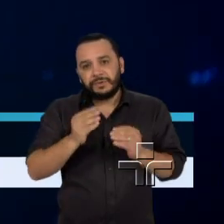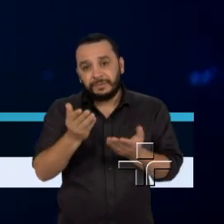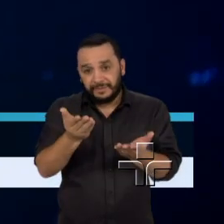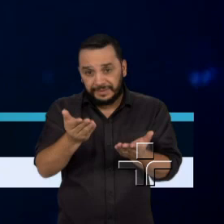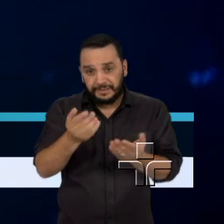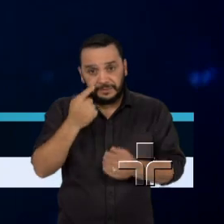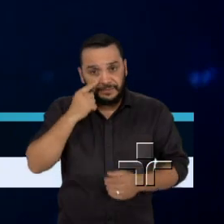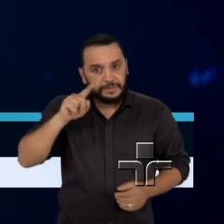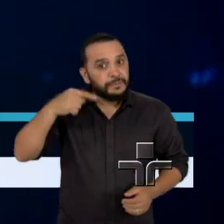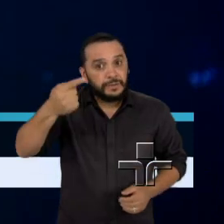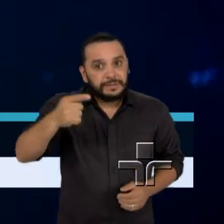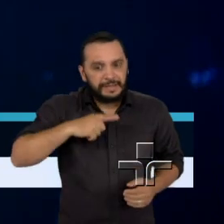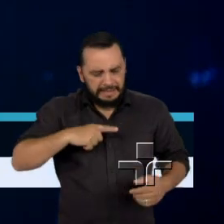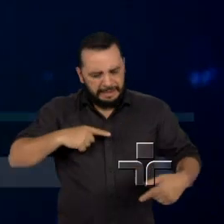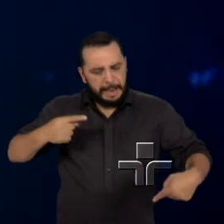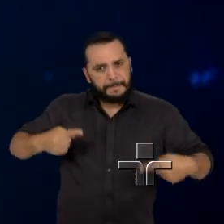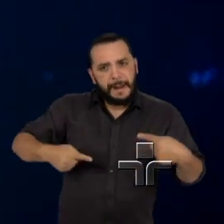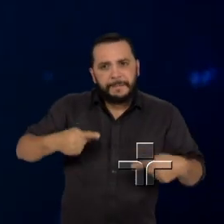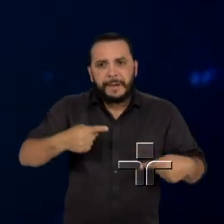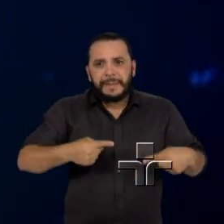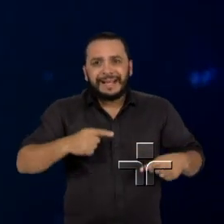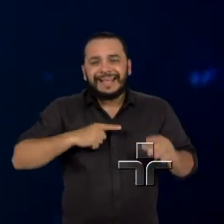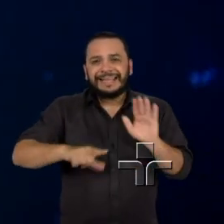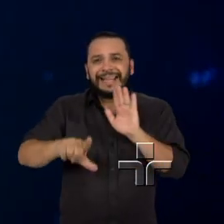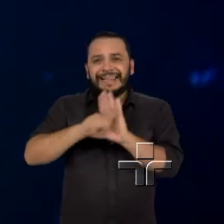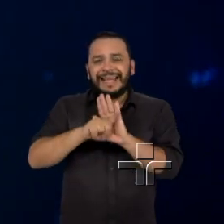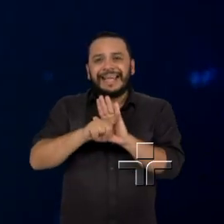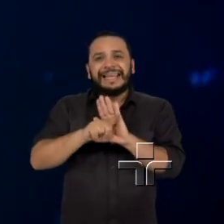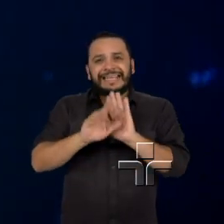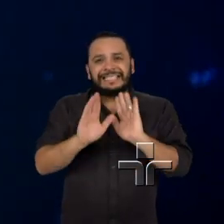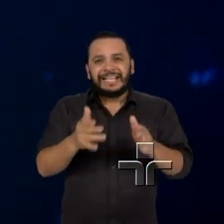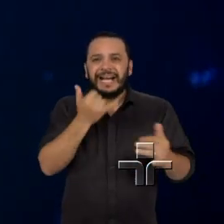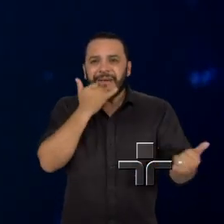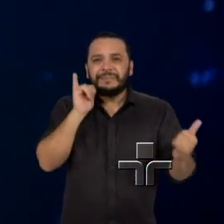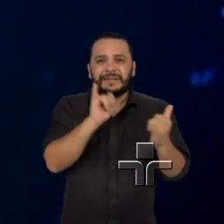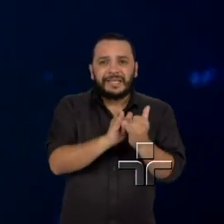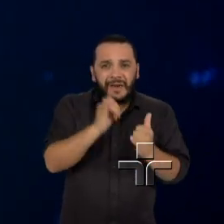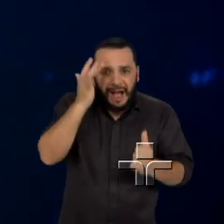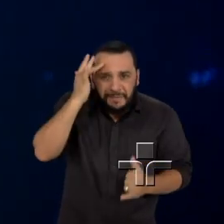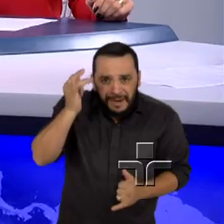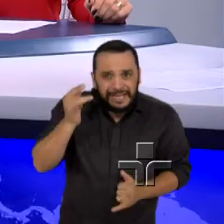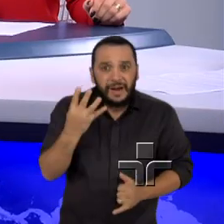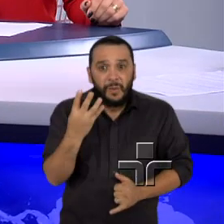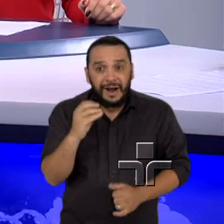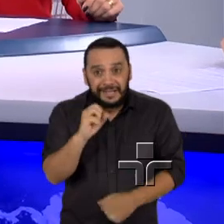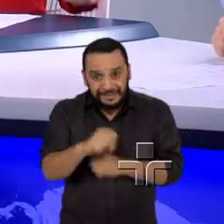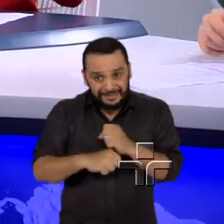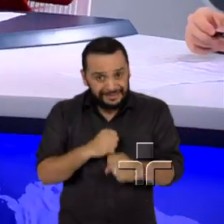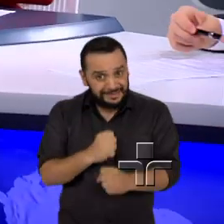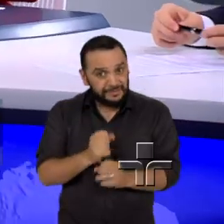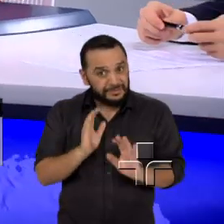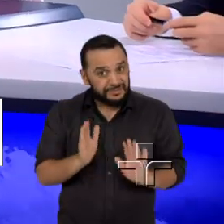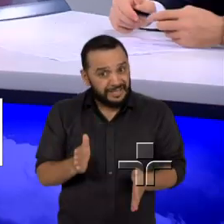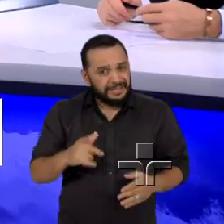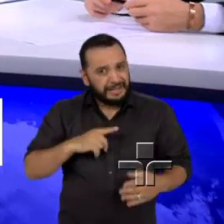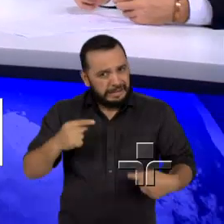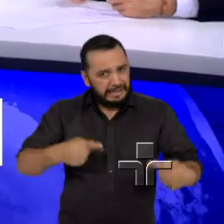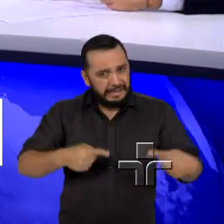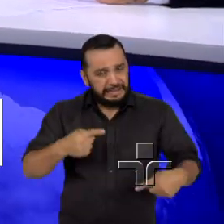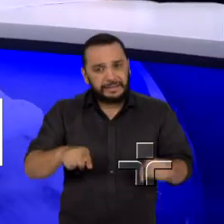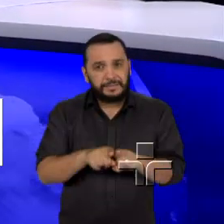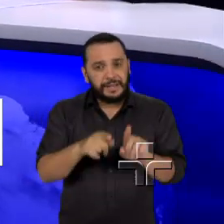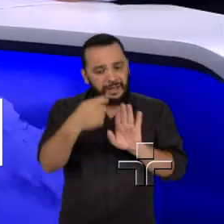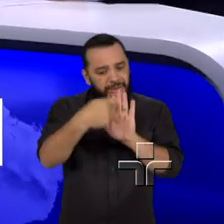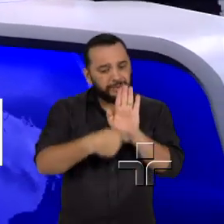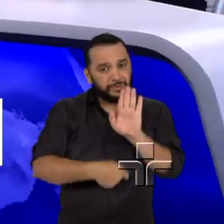E veja a seguir os debates em torno da lei da anistia, que completa amanhã 40 anos. E ainda, relator no Senado